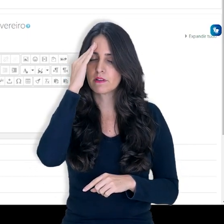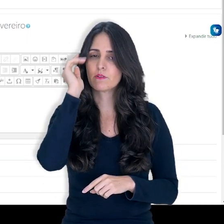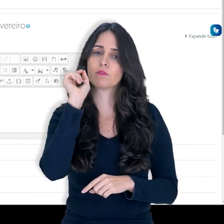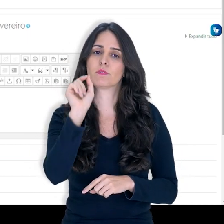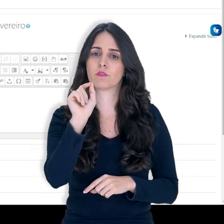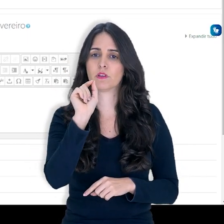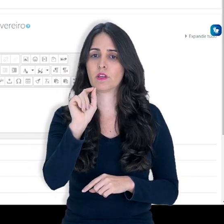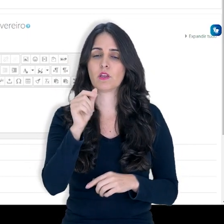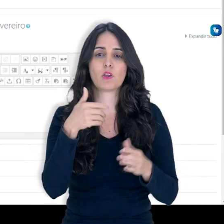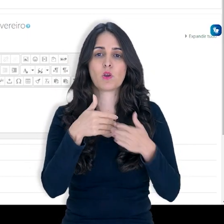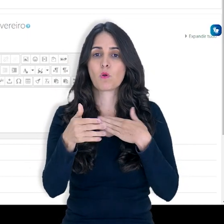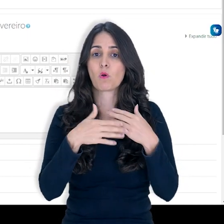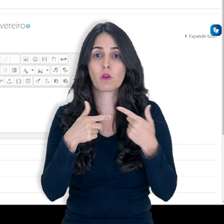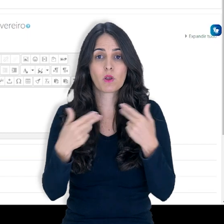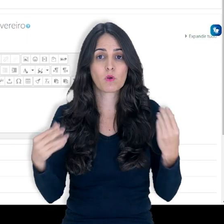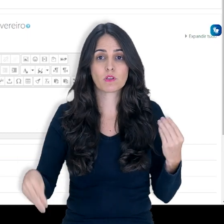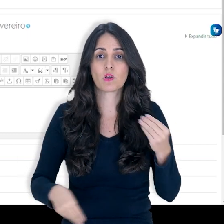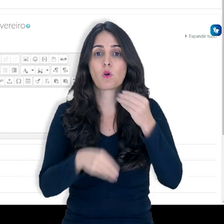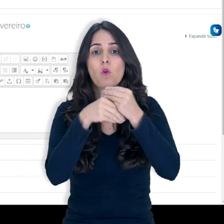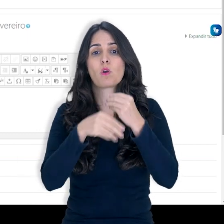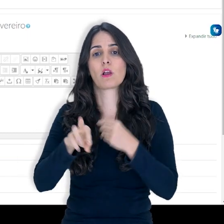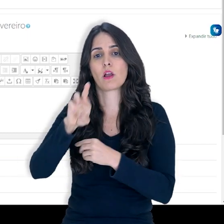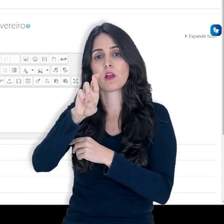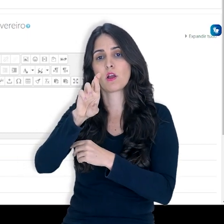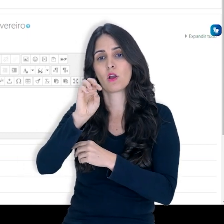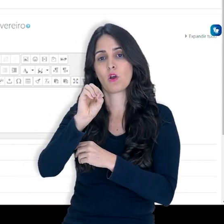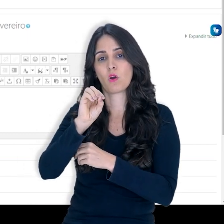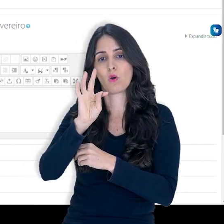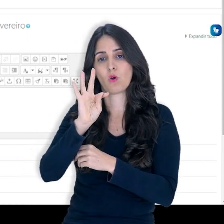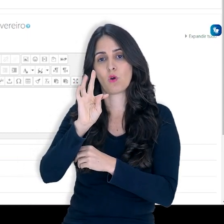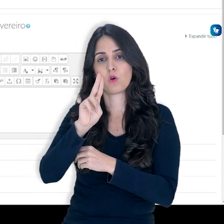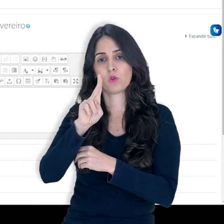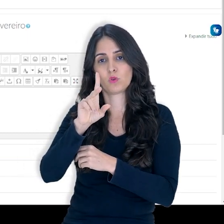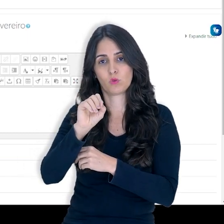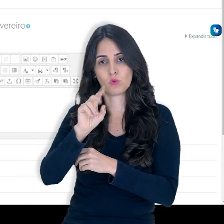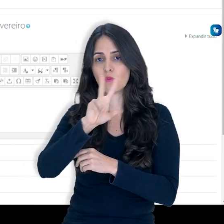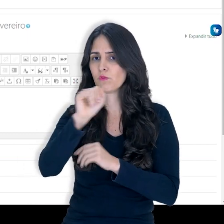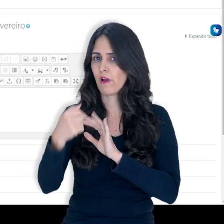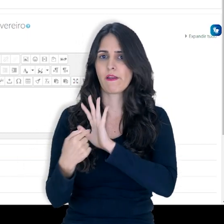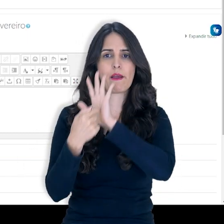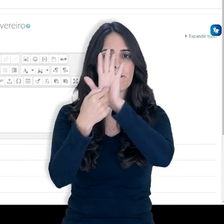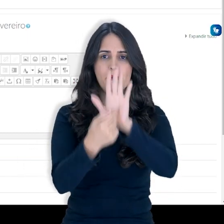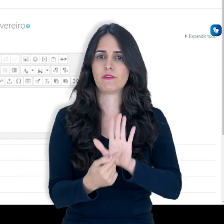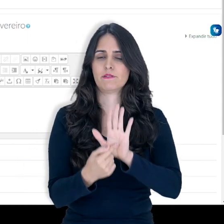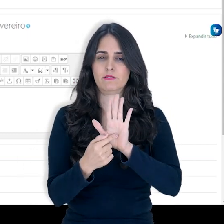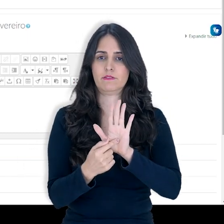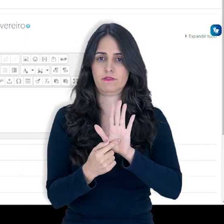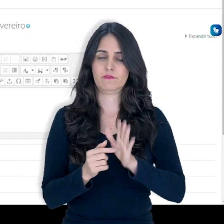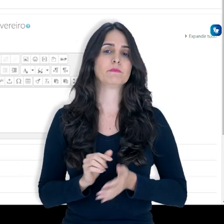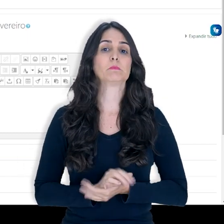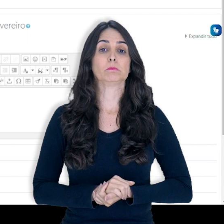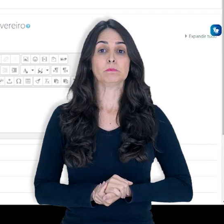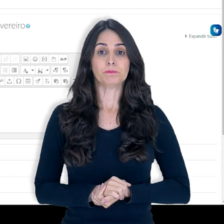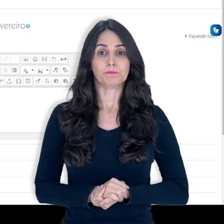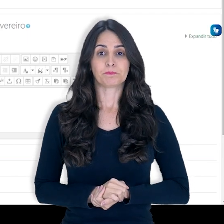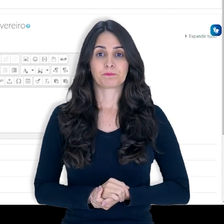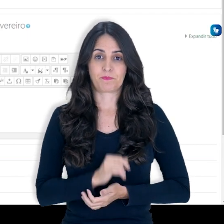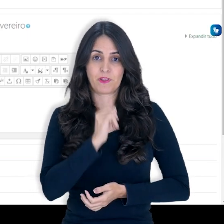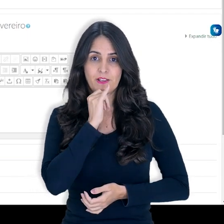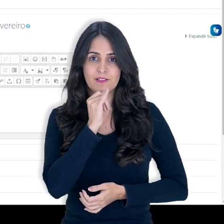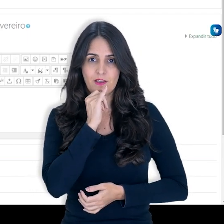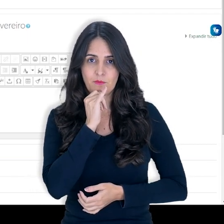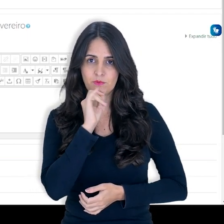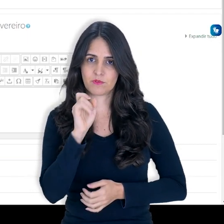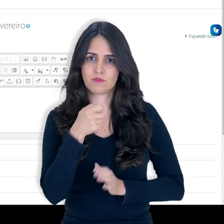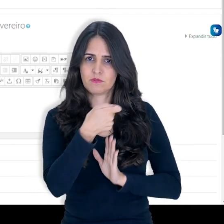você adicionar no formato de rótulo vai aparecer visivelmente na sala. Então vamos ver alguns exemplos. Eu posso digitar